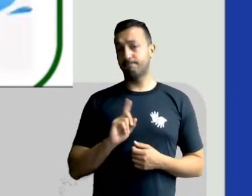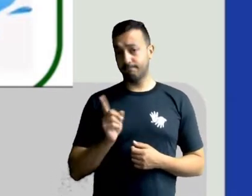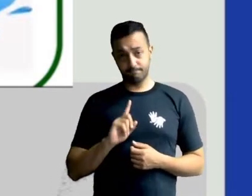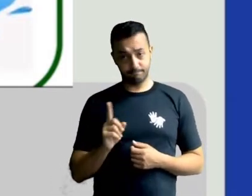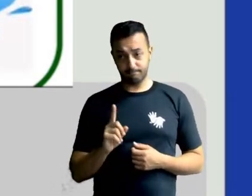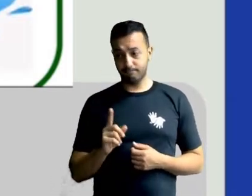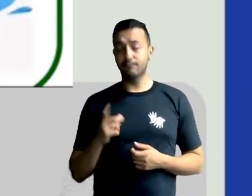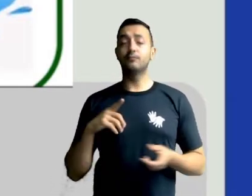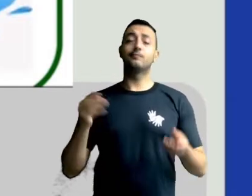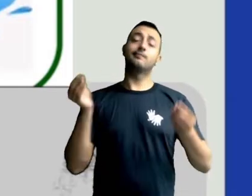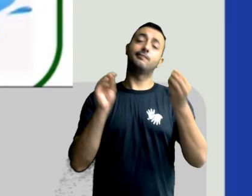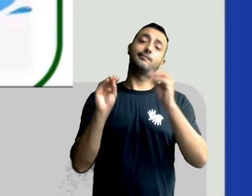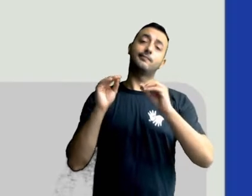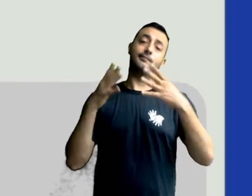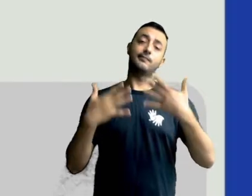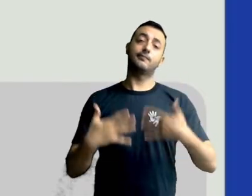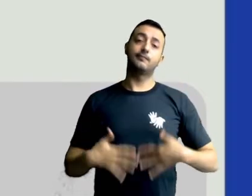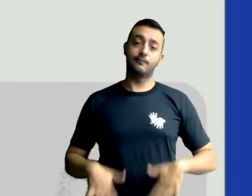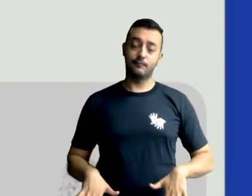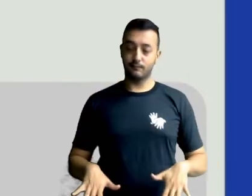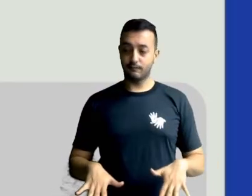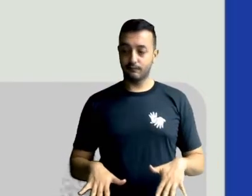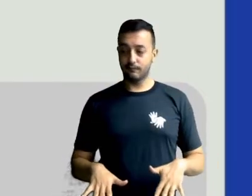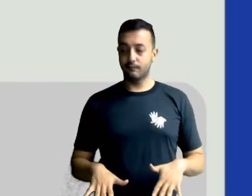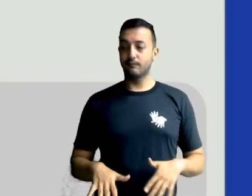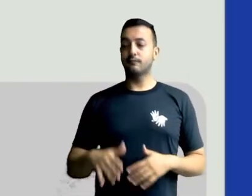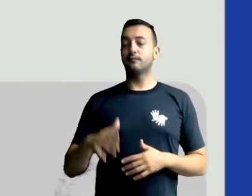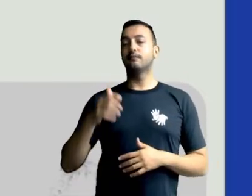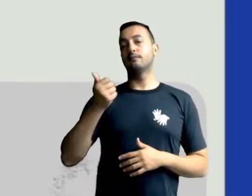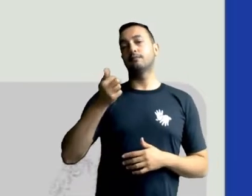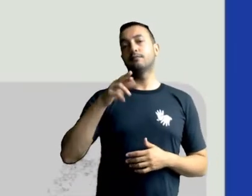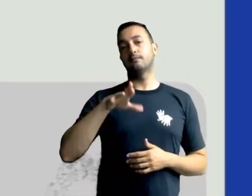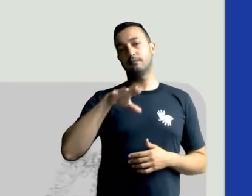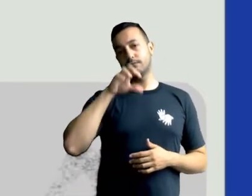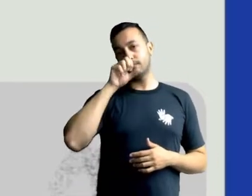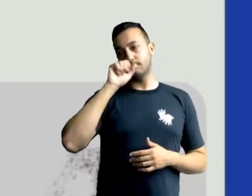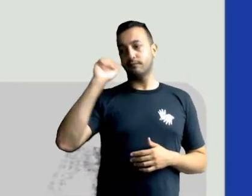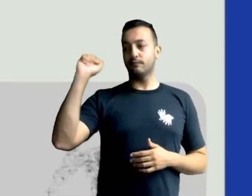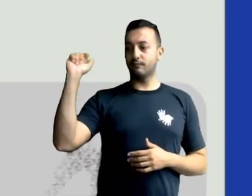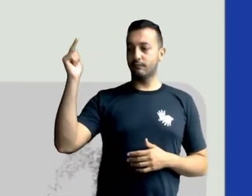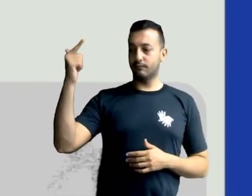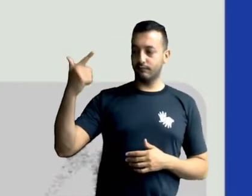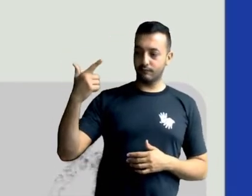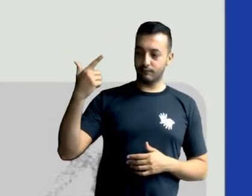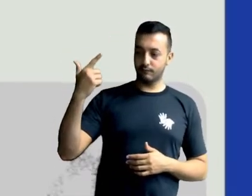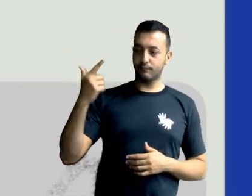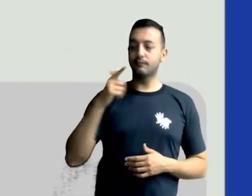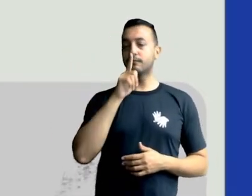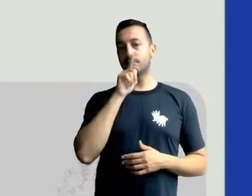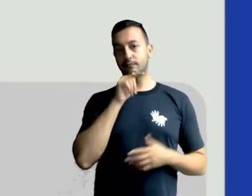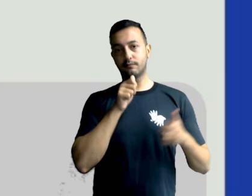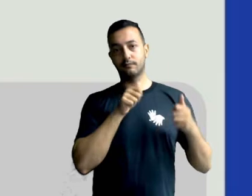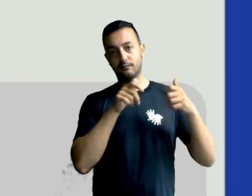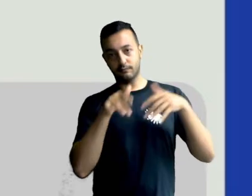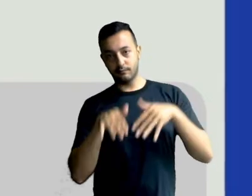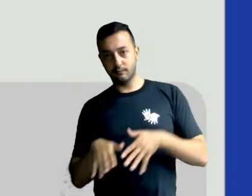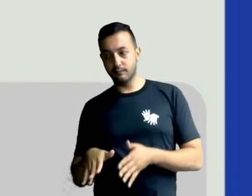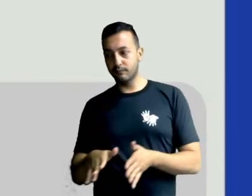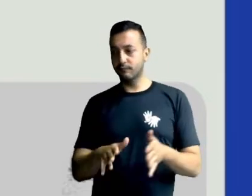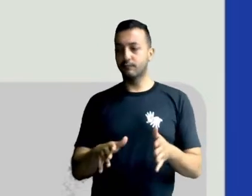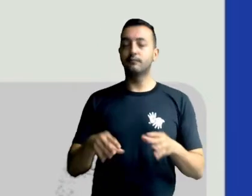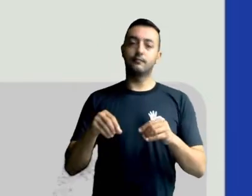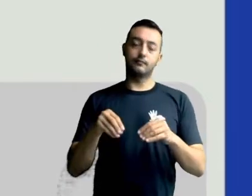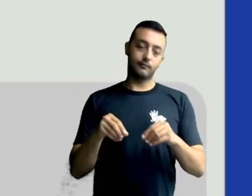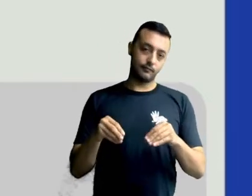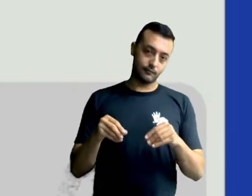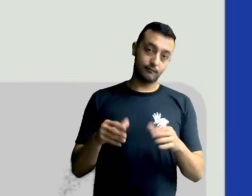vivos, além de serem componentes naturais, né, como o ar, como o sol, como a água,